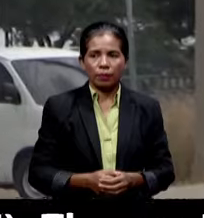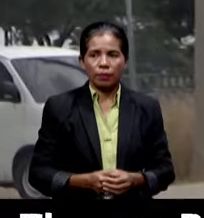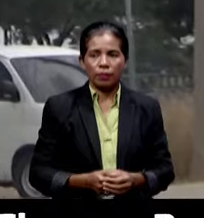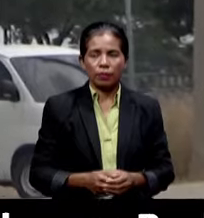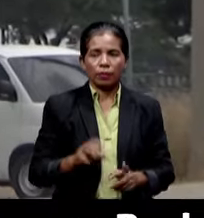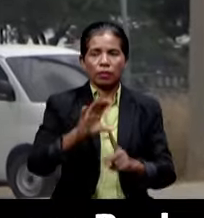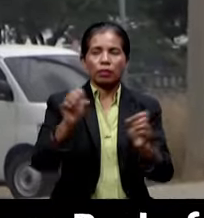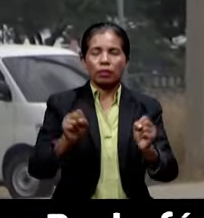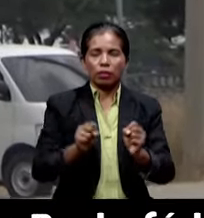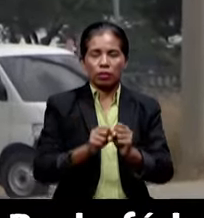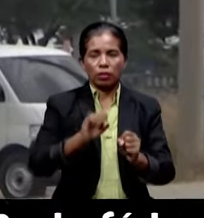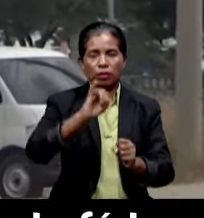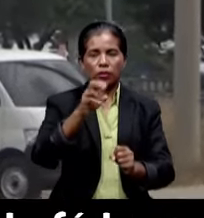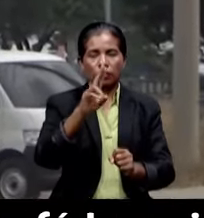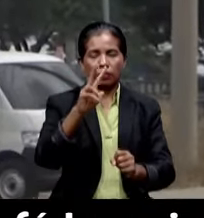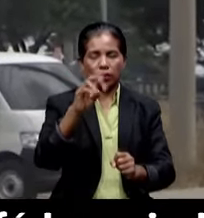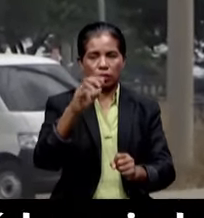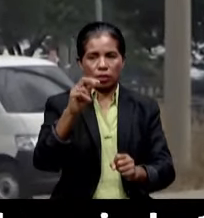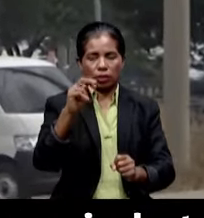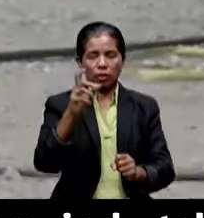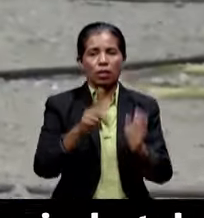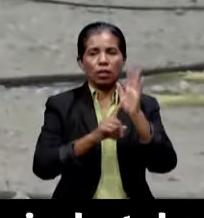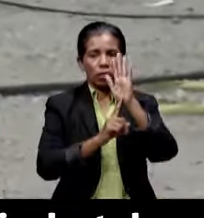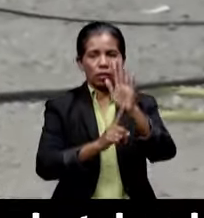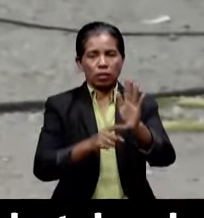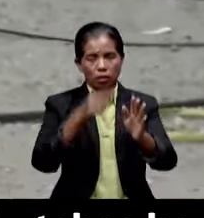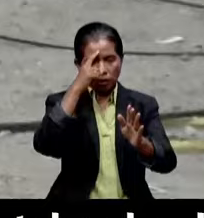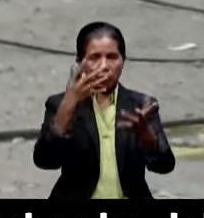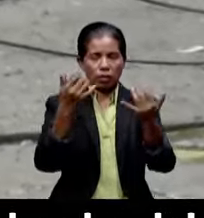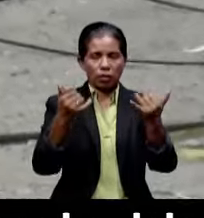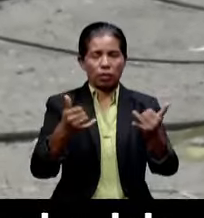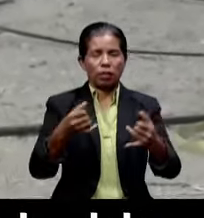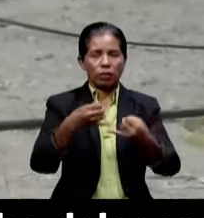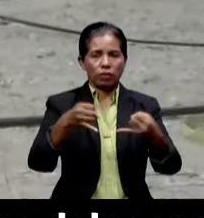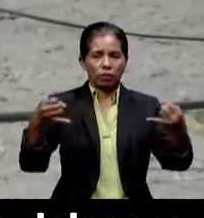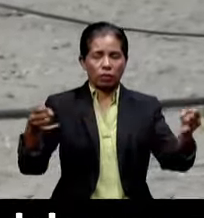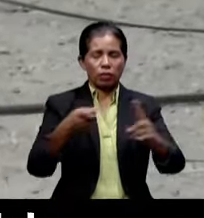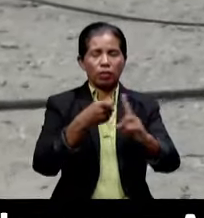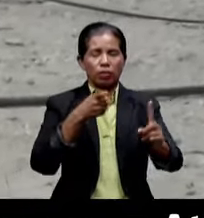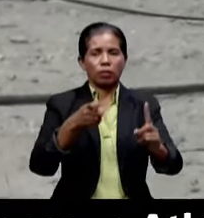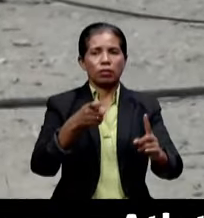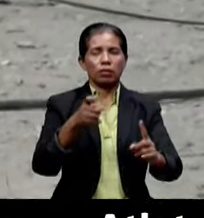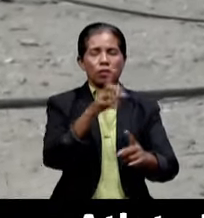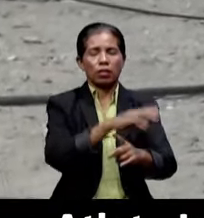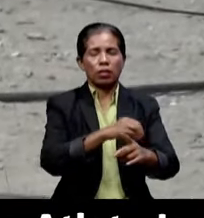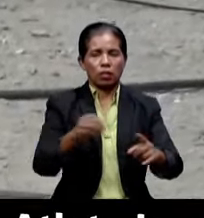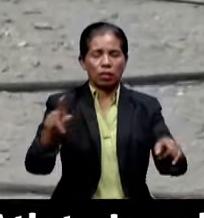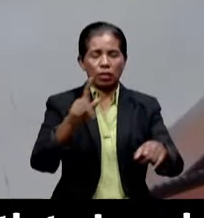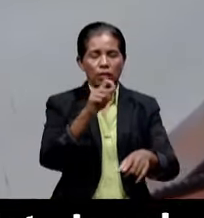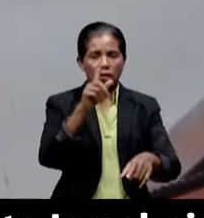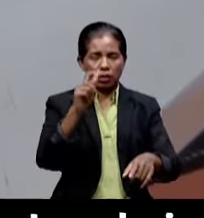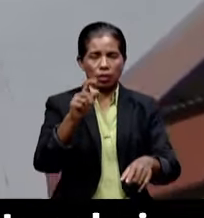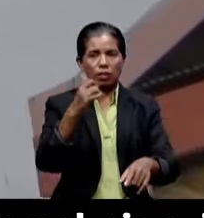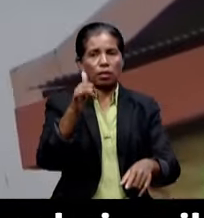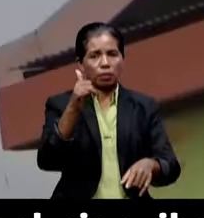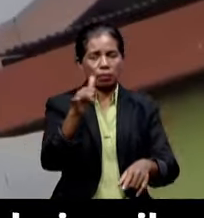Se suco acolher um juinal da concessão a tua exigência, né? Tamaradão, né? Fio russo operador telecomunicação será, Anisan Timor Telecom,